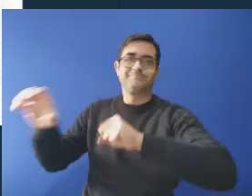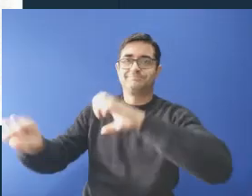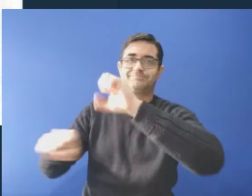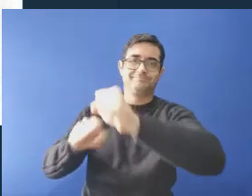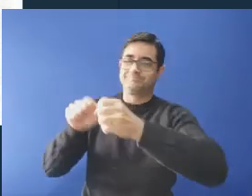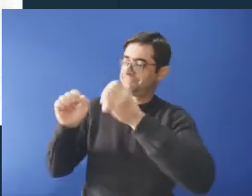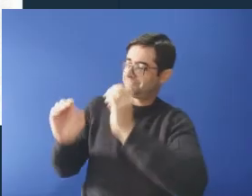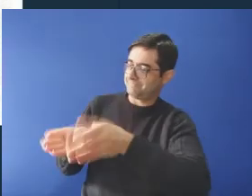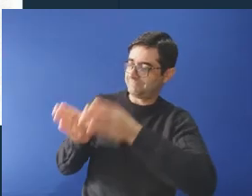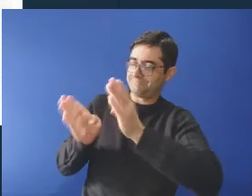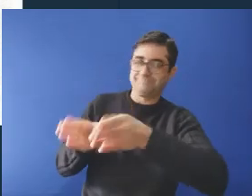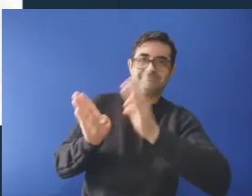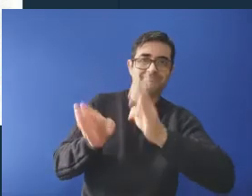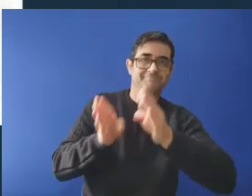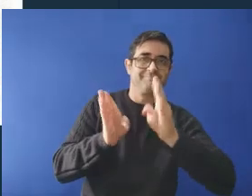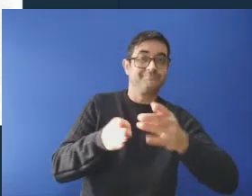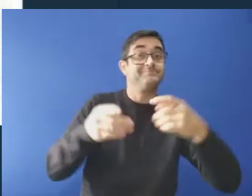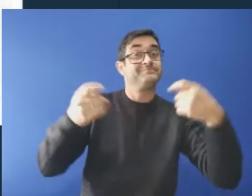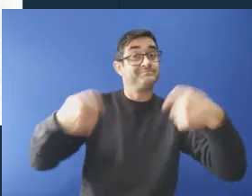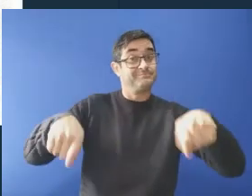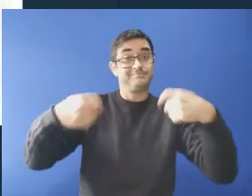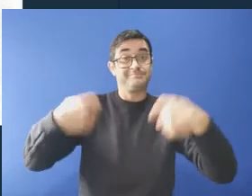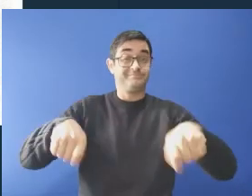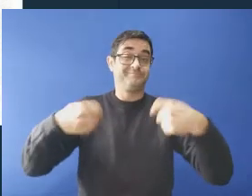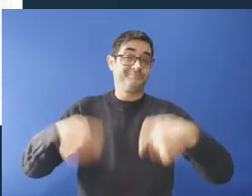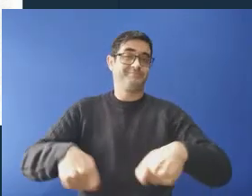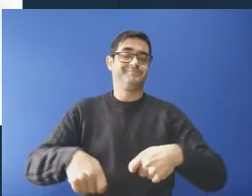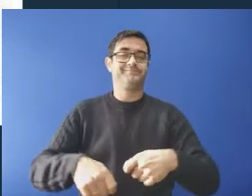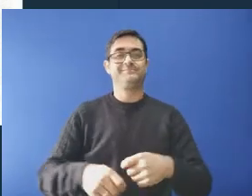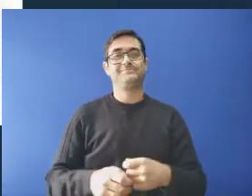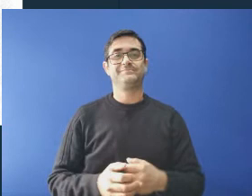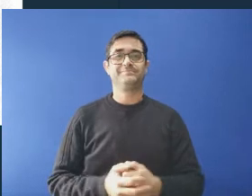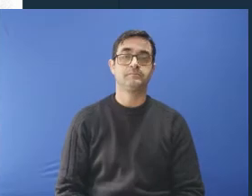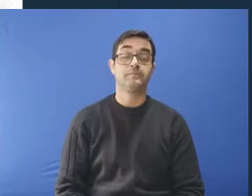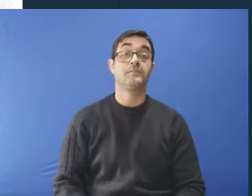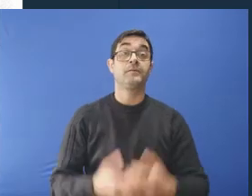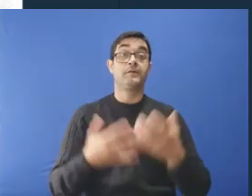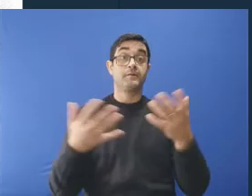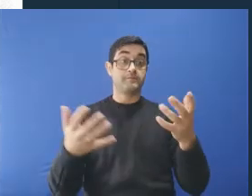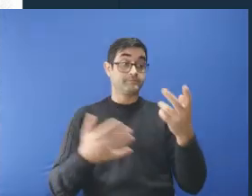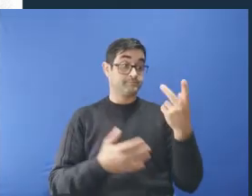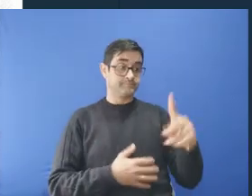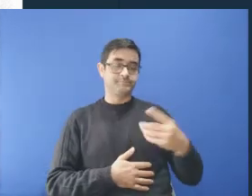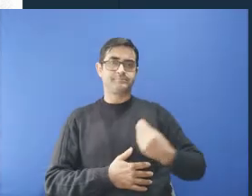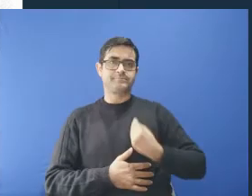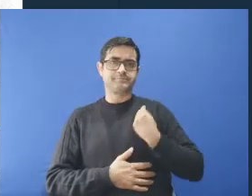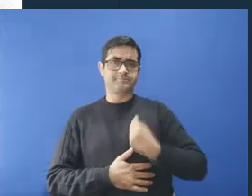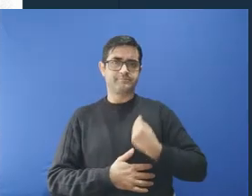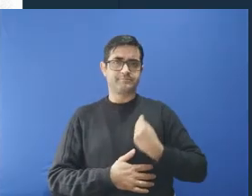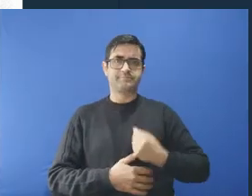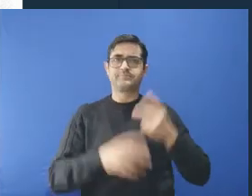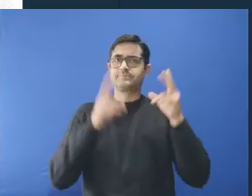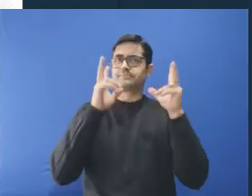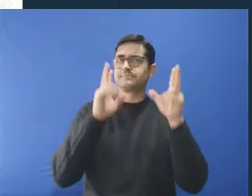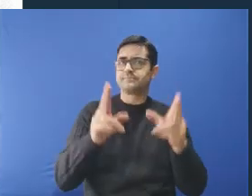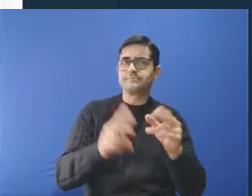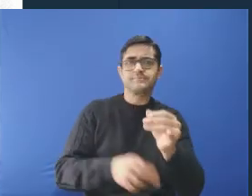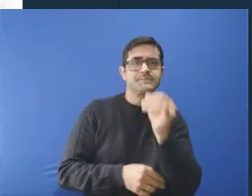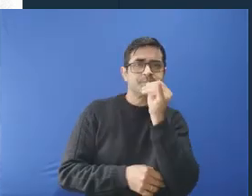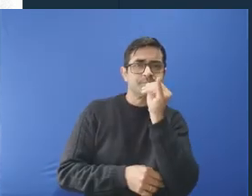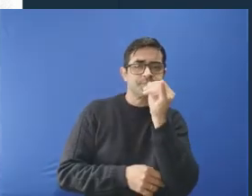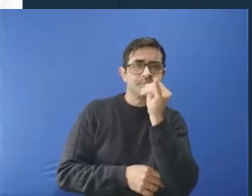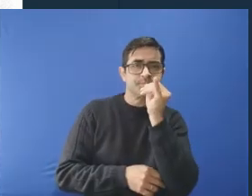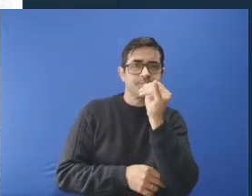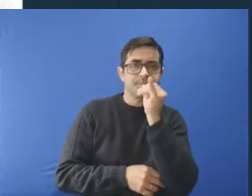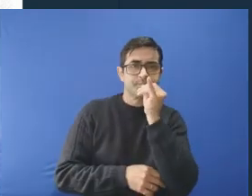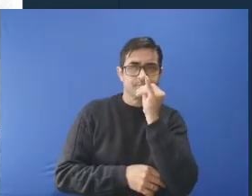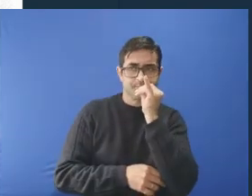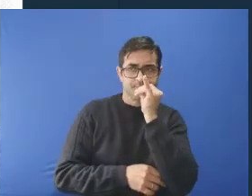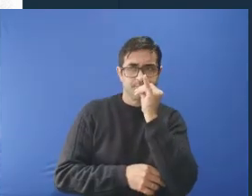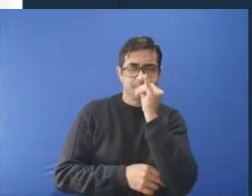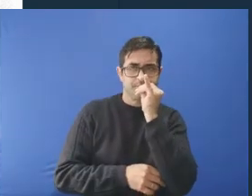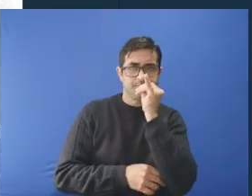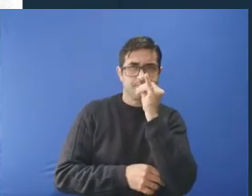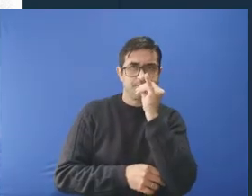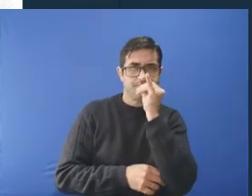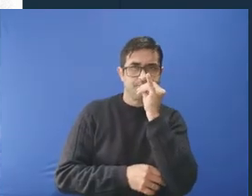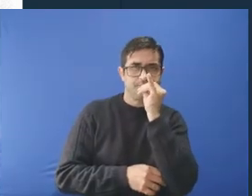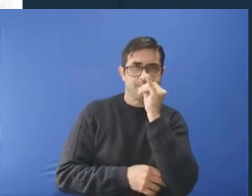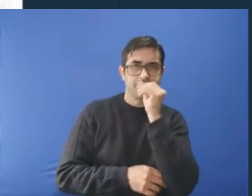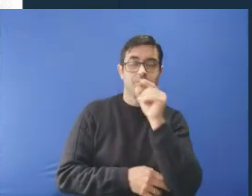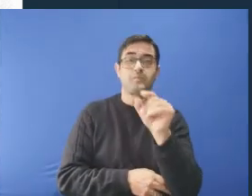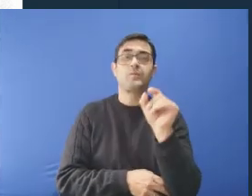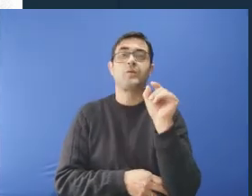por exemplo, no fluxo de energia que vai se formando nas cadeias alimentares, o que acontece é que